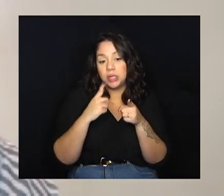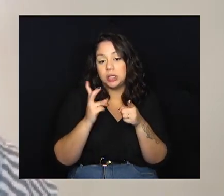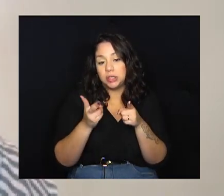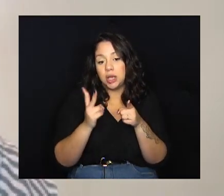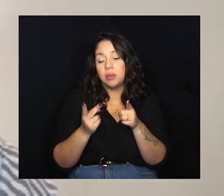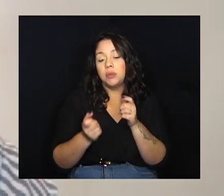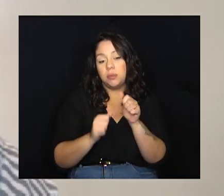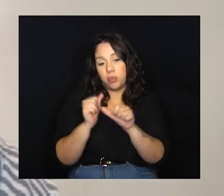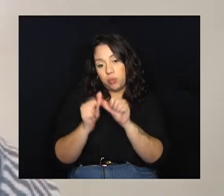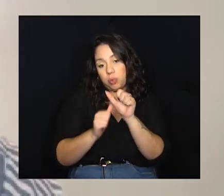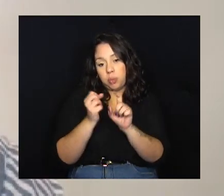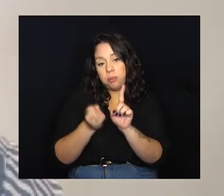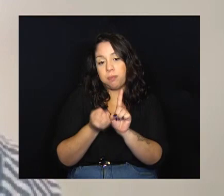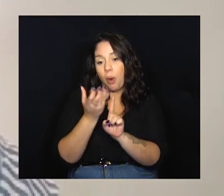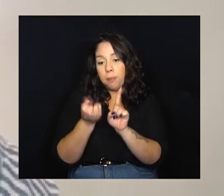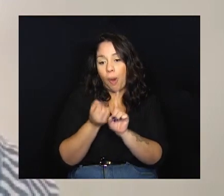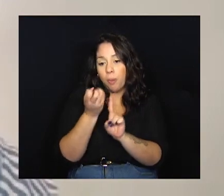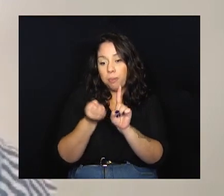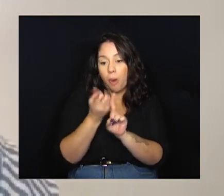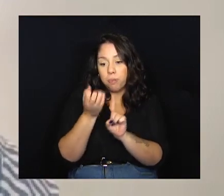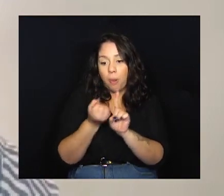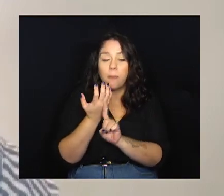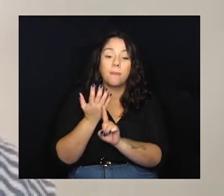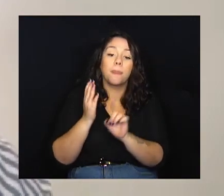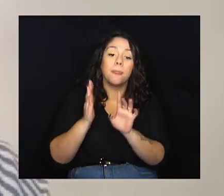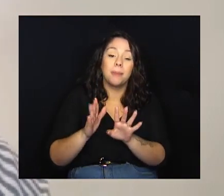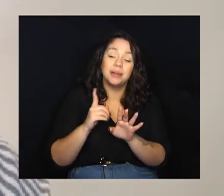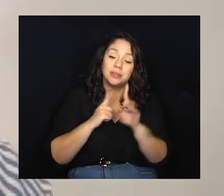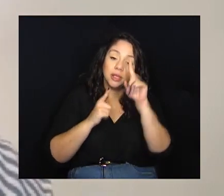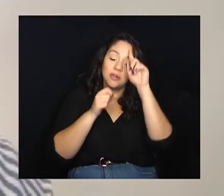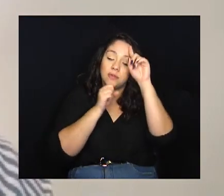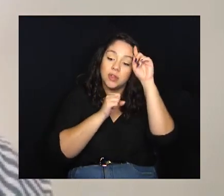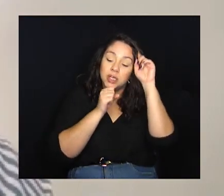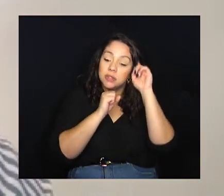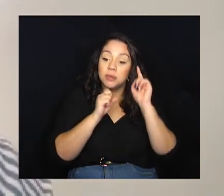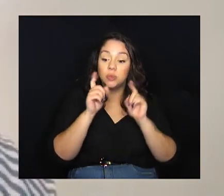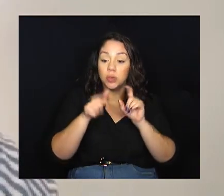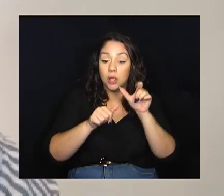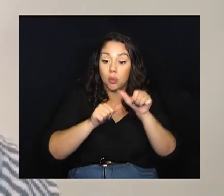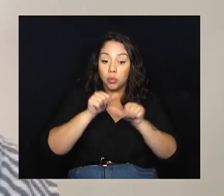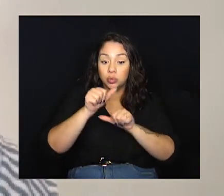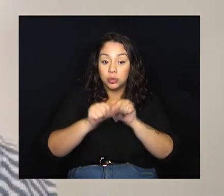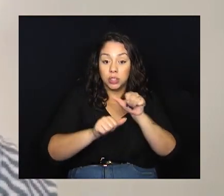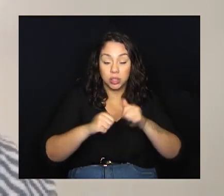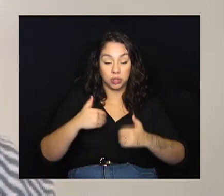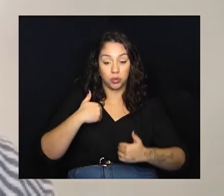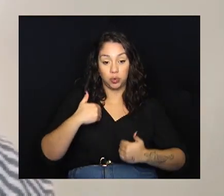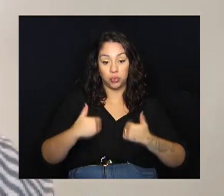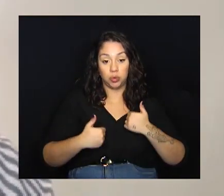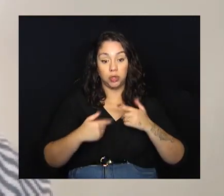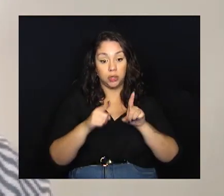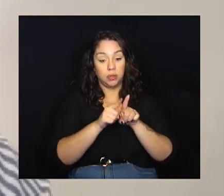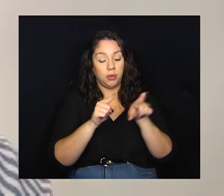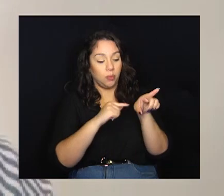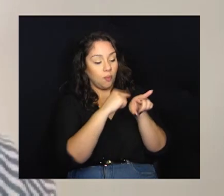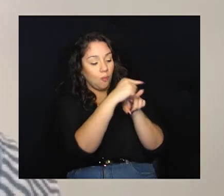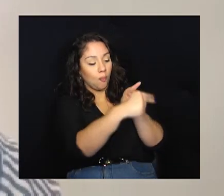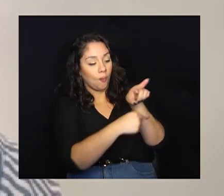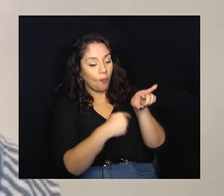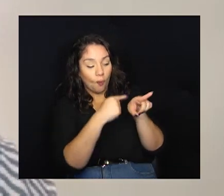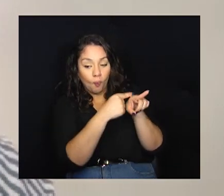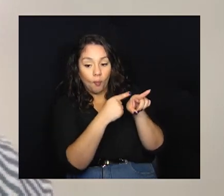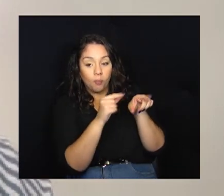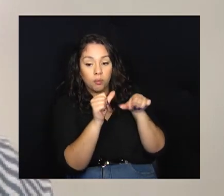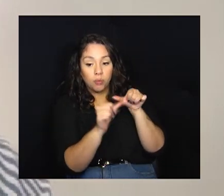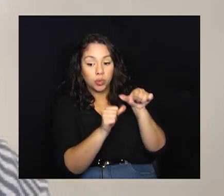a produção de espermatozoides né por um processo de envelhecimento da mudança na anatomia dos órgãos genitais masculinos